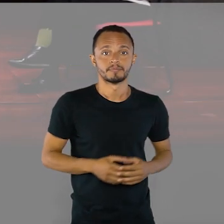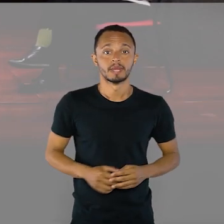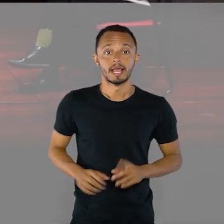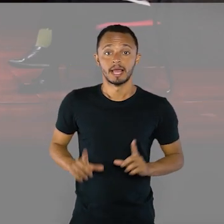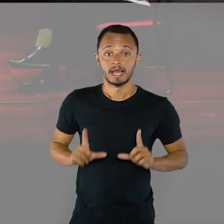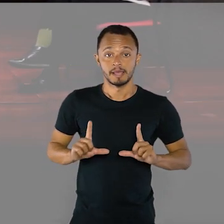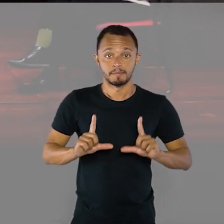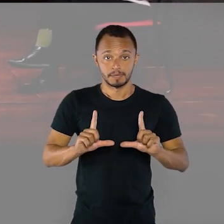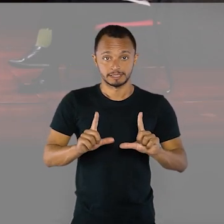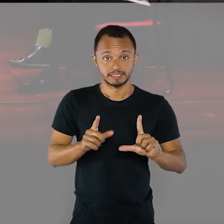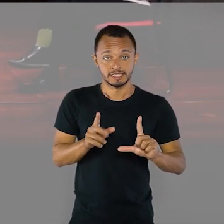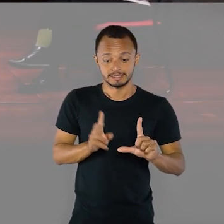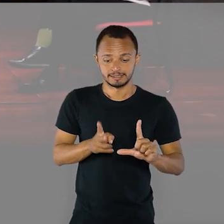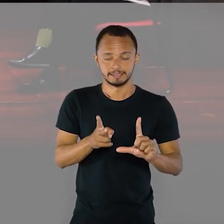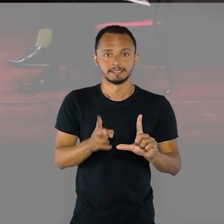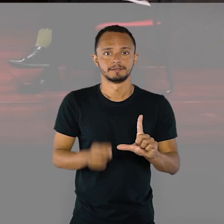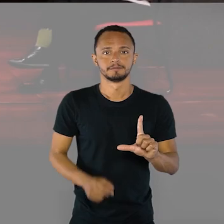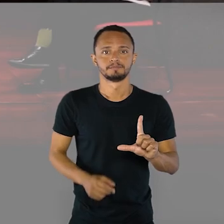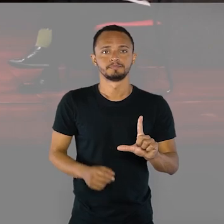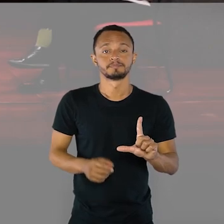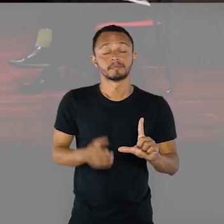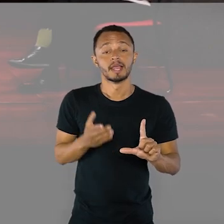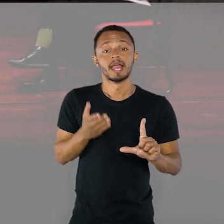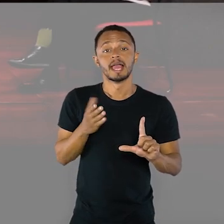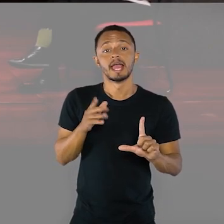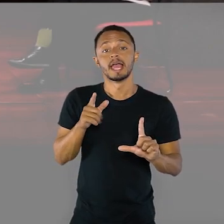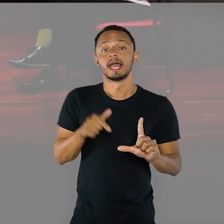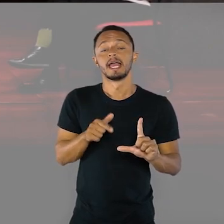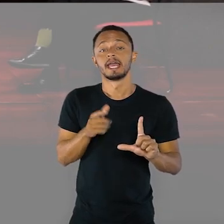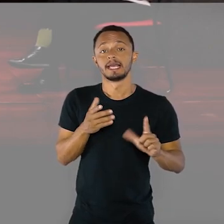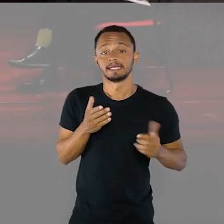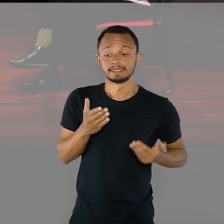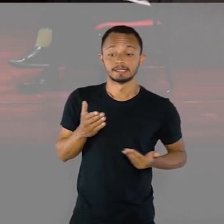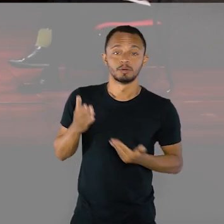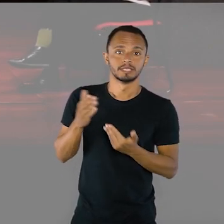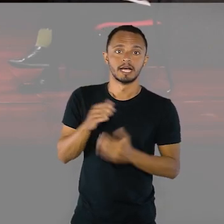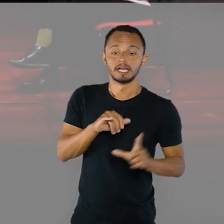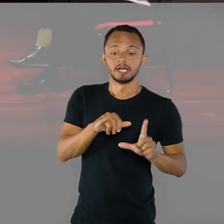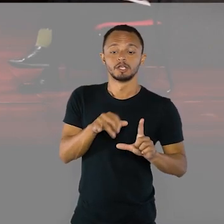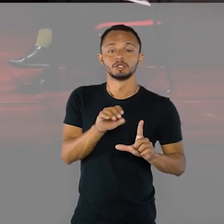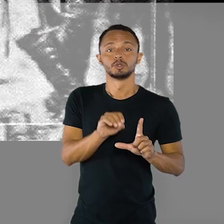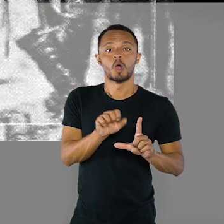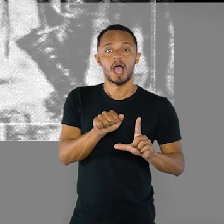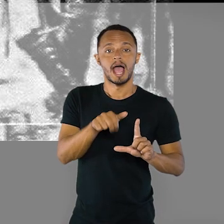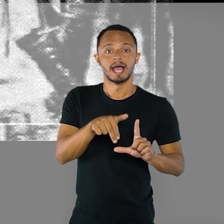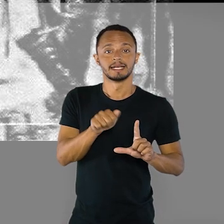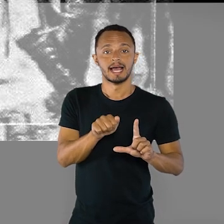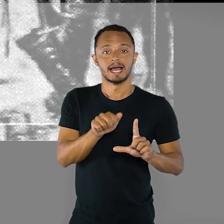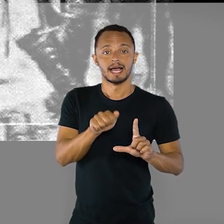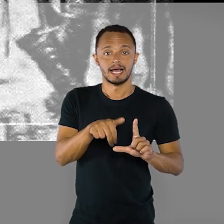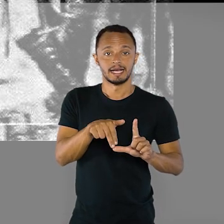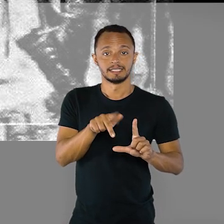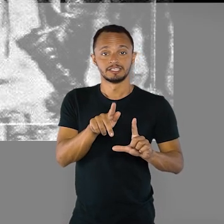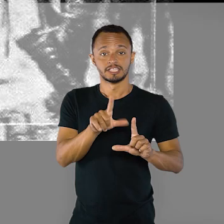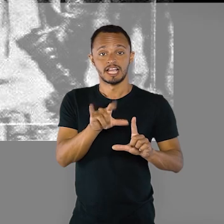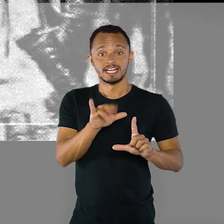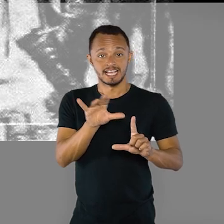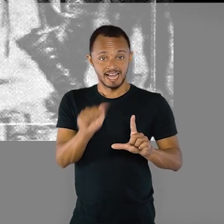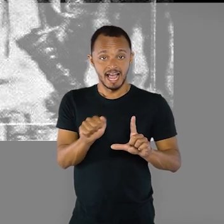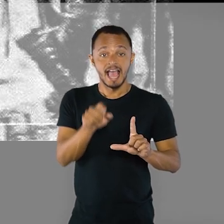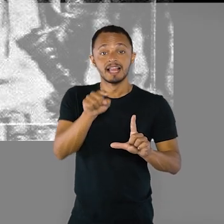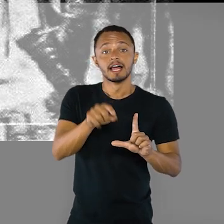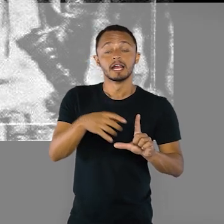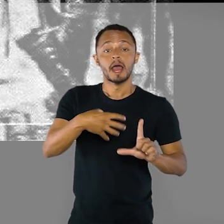pintura dedicada a saudar, enfim, a rememorar Joana Angélica. Joana Angélica foi uma líder religiosa da